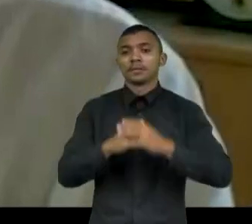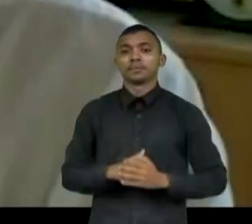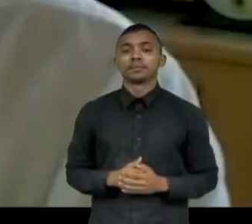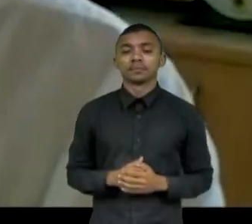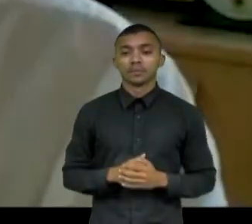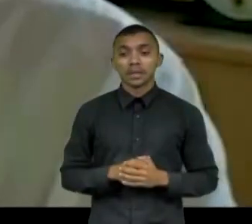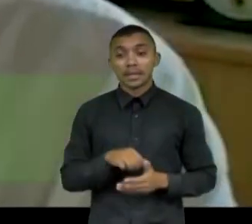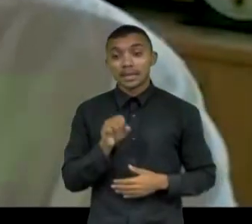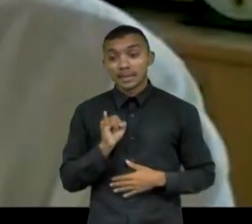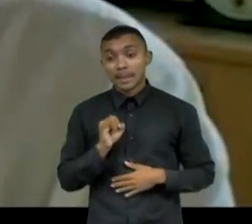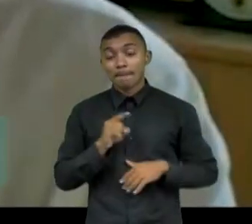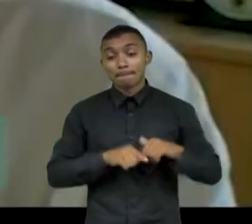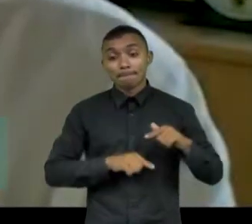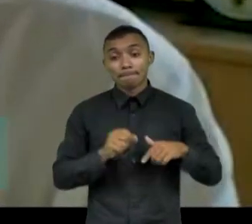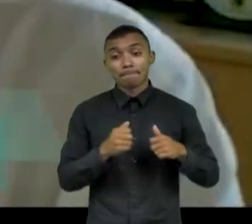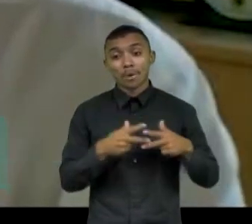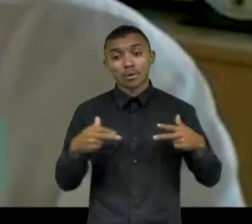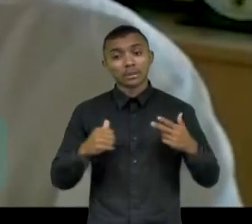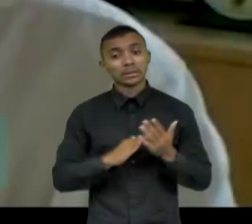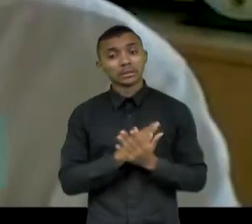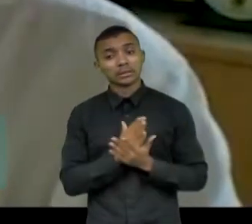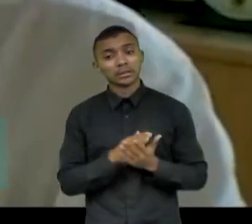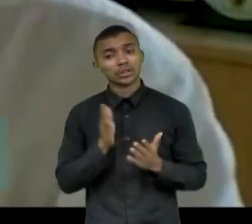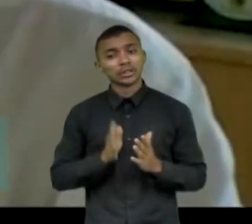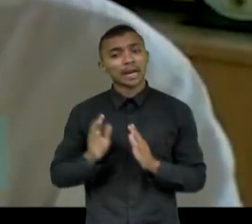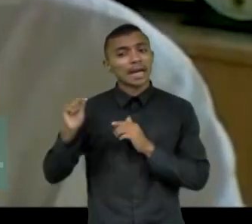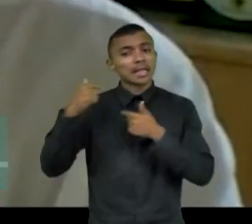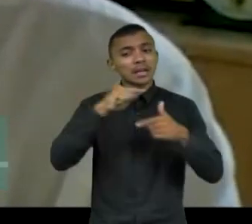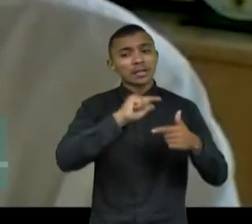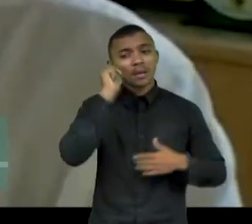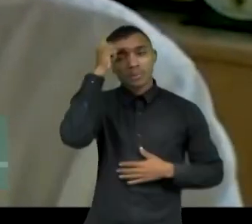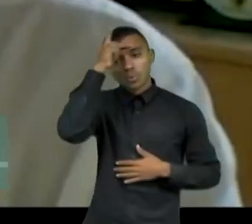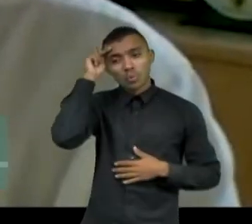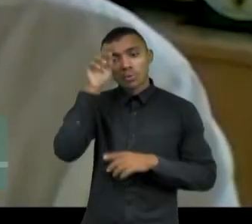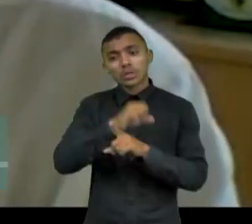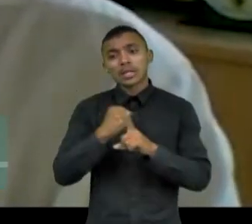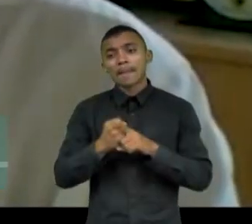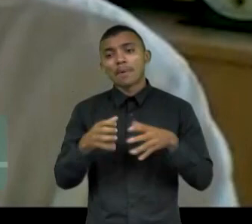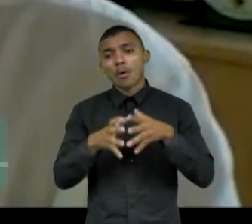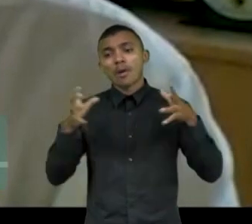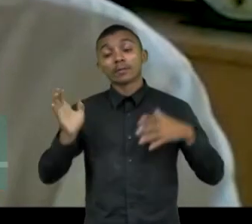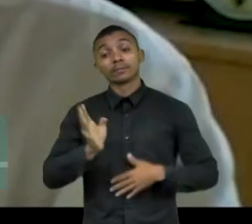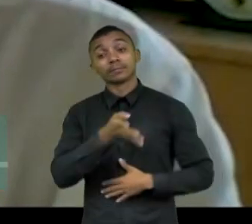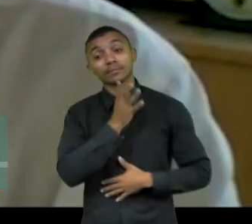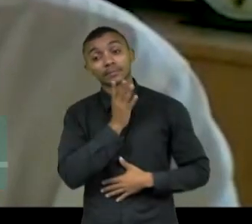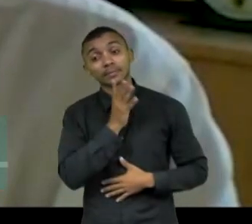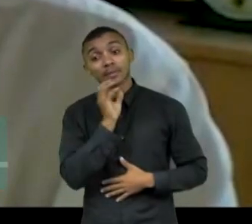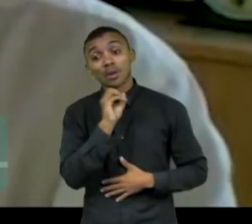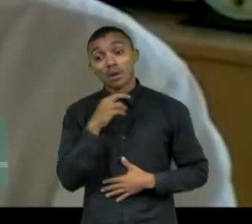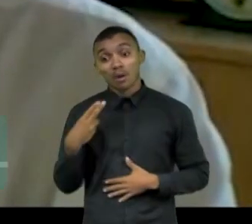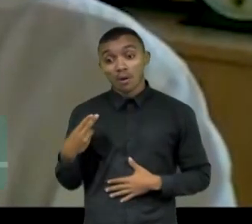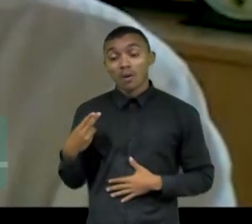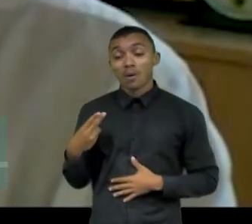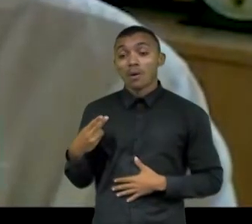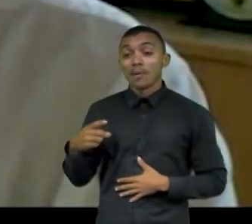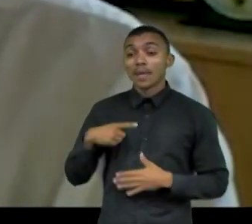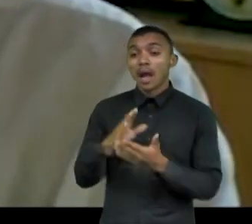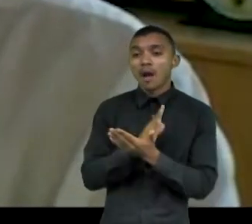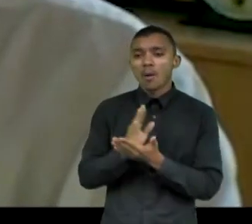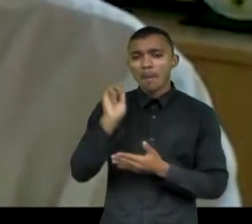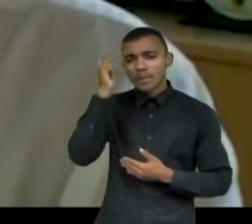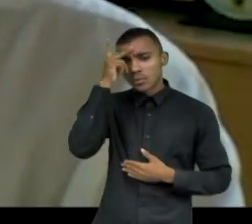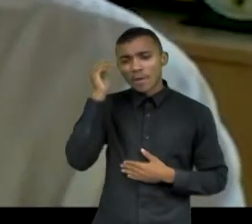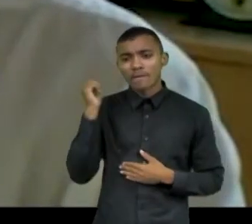tem produtos que já têm uma certa tradição, é conhecido pela sociedade, pela comunidade local, ou mesmo por outras pessoas que visitam aquela